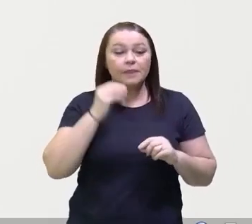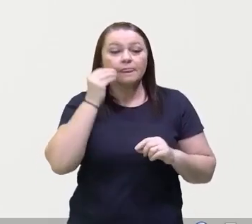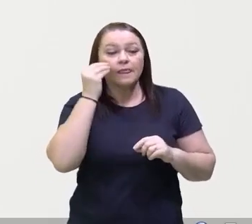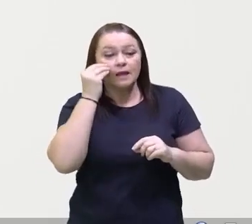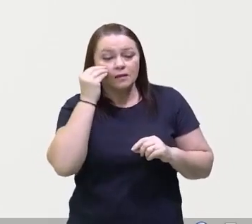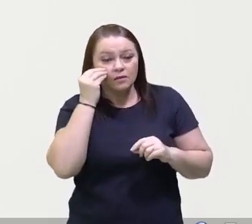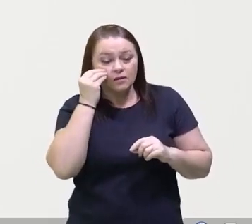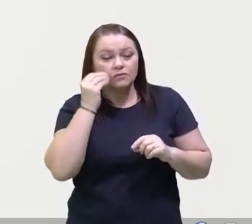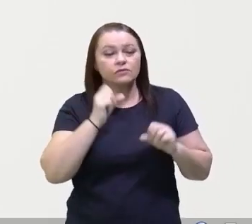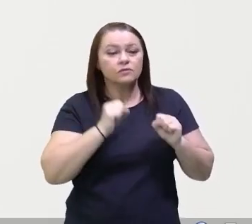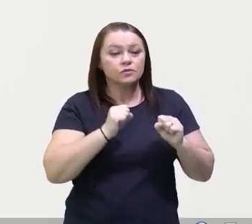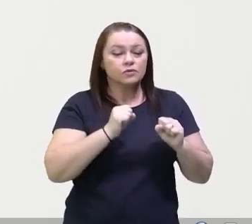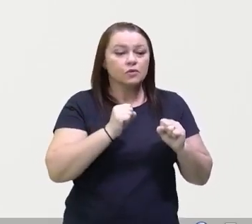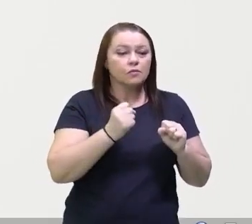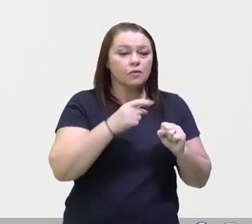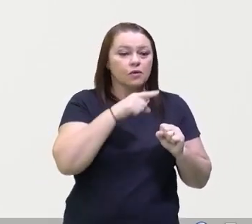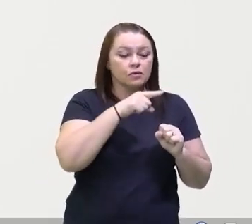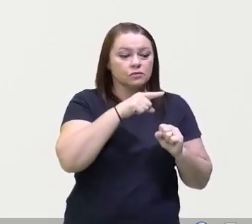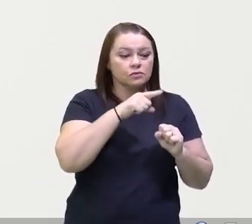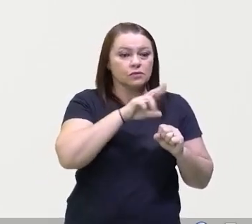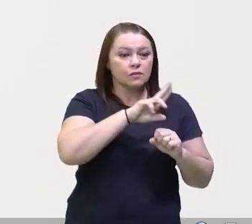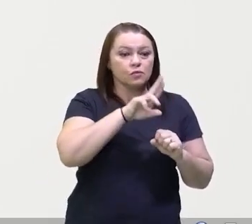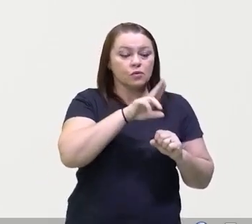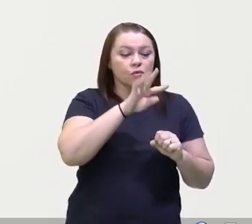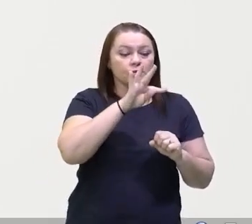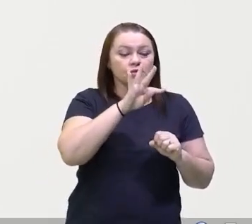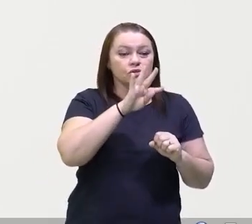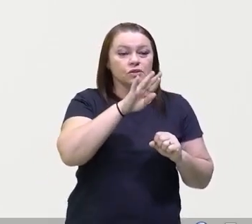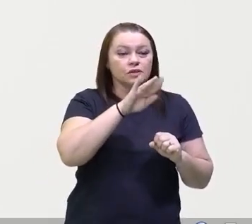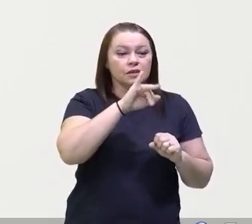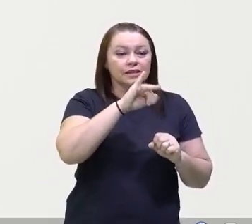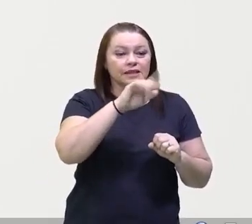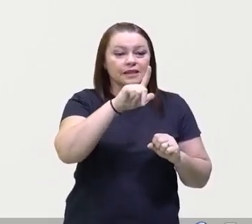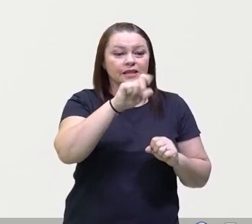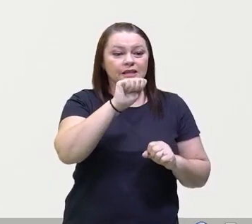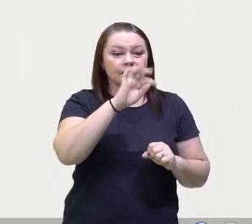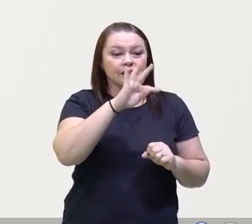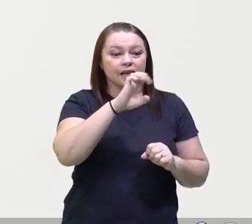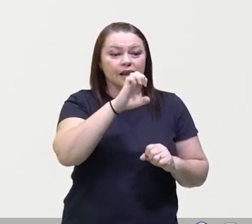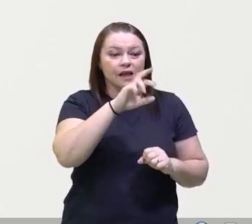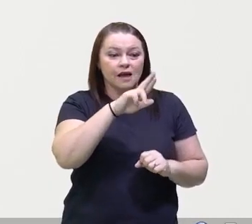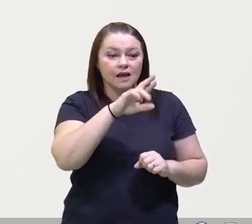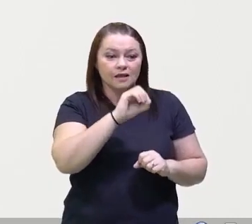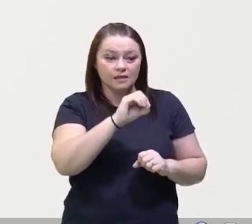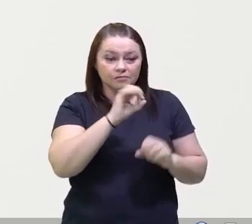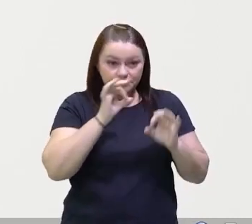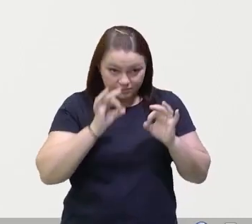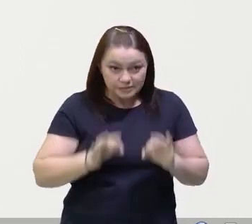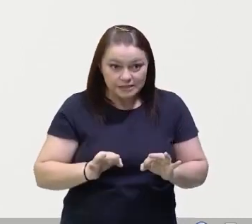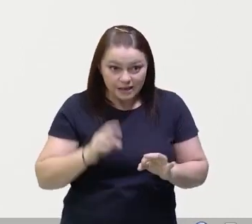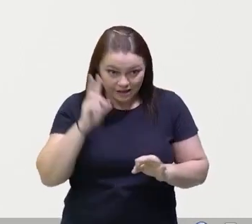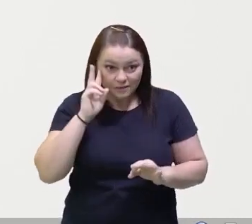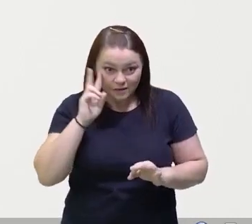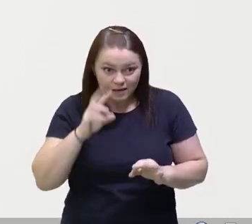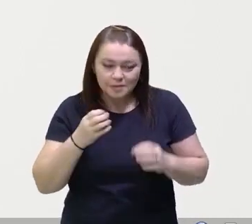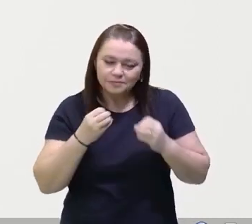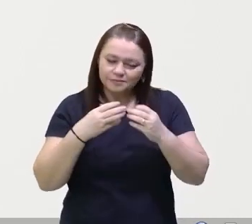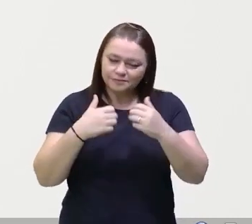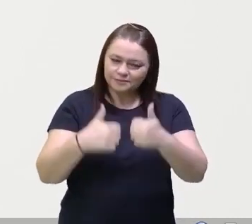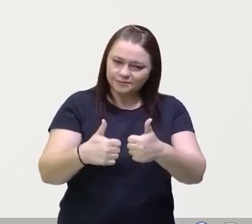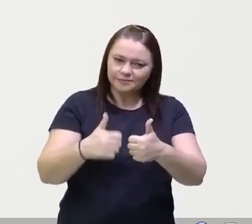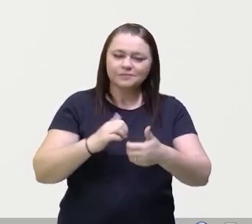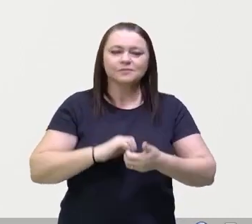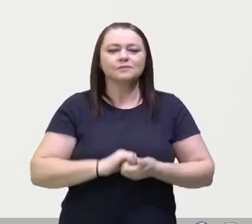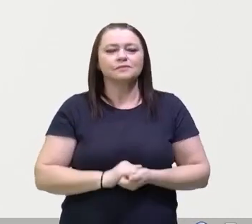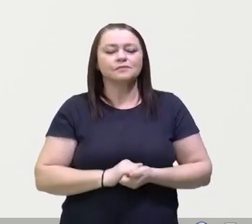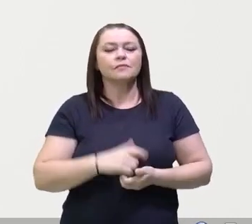posso chamar o triângulo de quê? Trilátero, tá certo? Ok? Muito bem. Temos aí